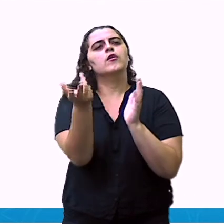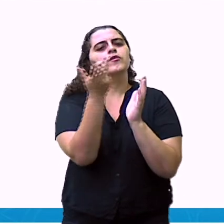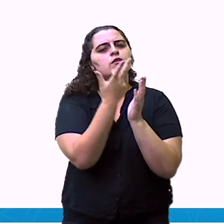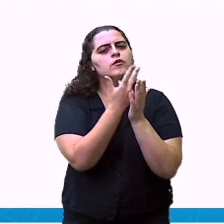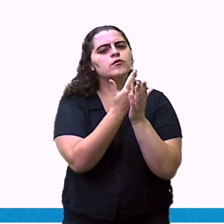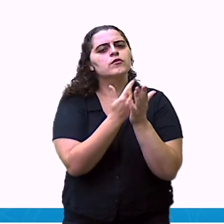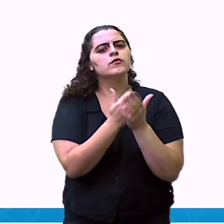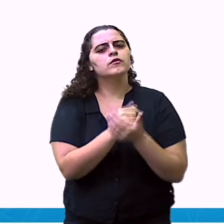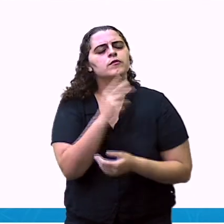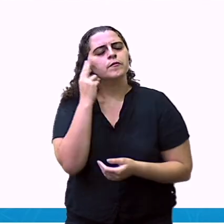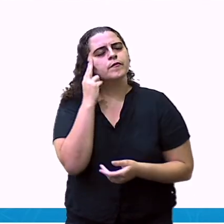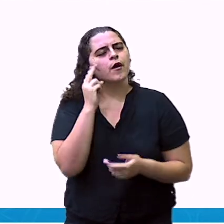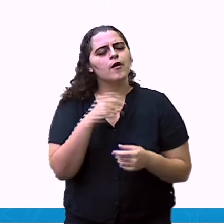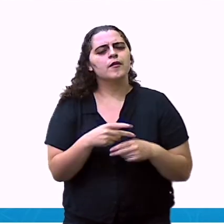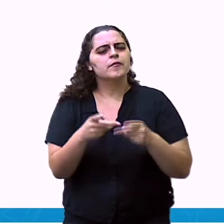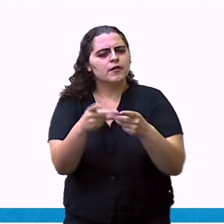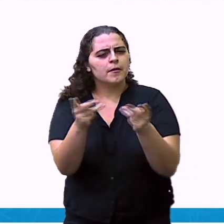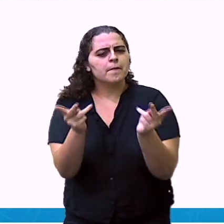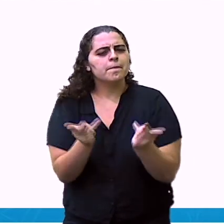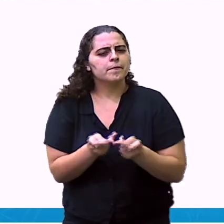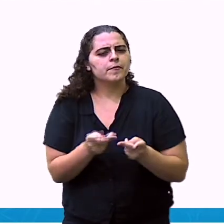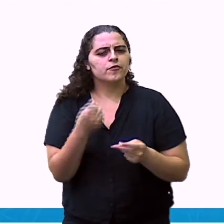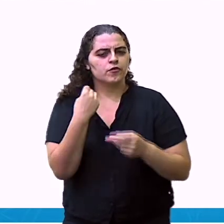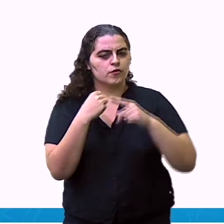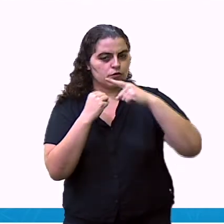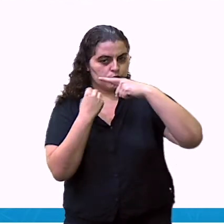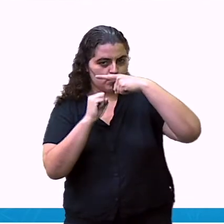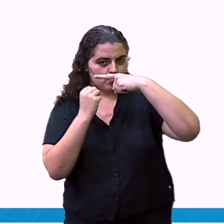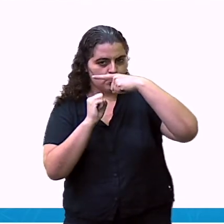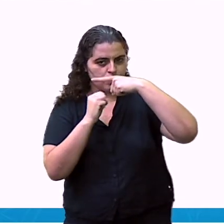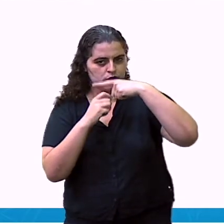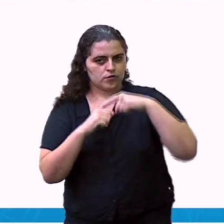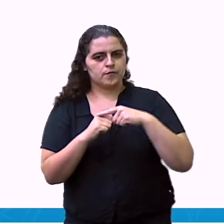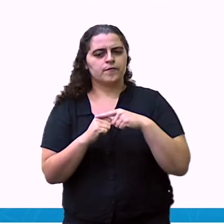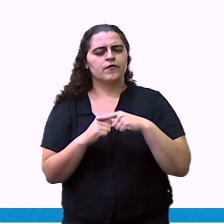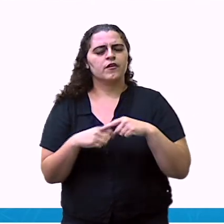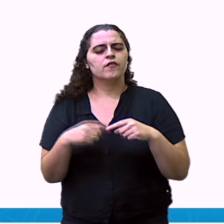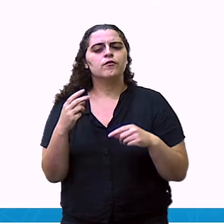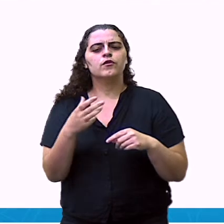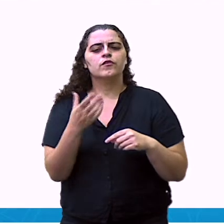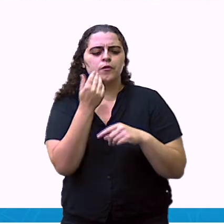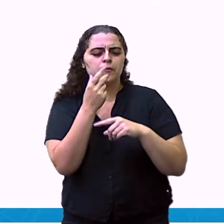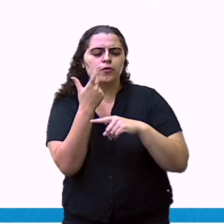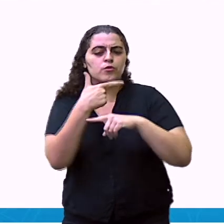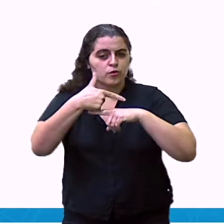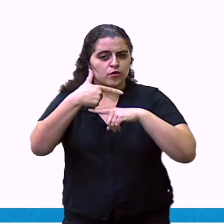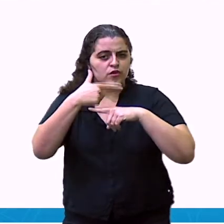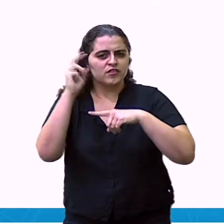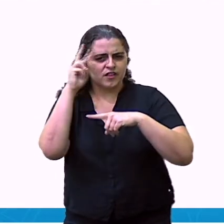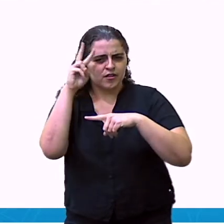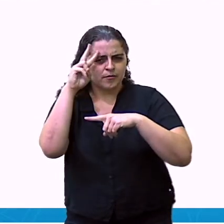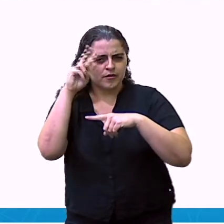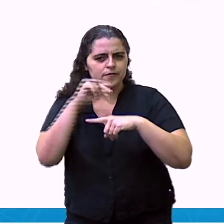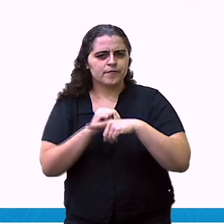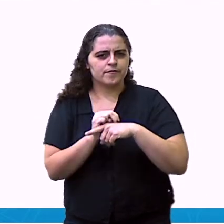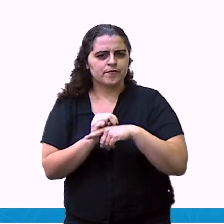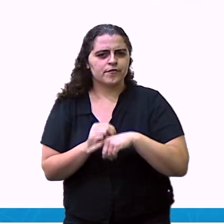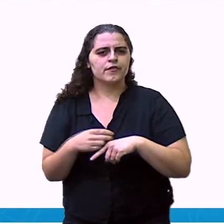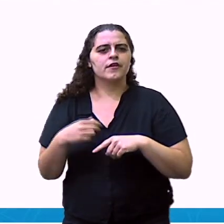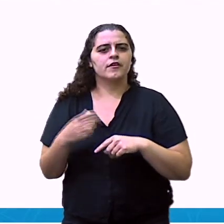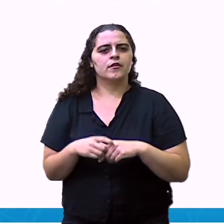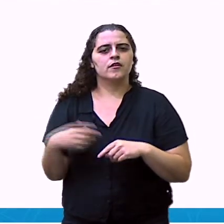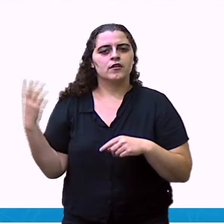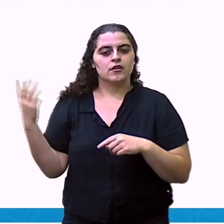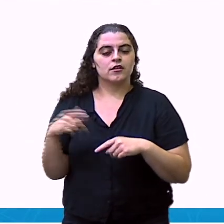da pizza, né? A pizza foi fracionada em 8 partes e você consumiu 2 partes.